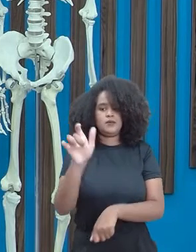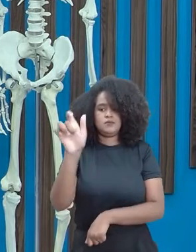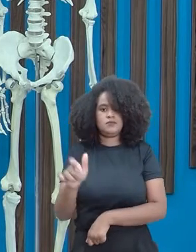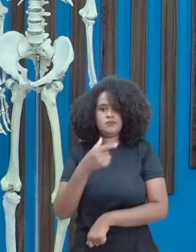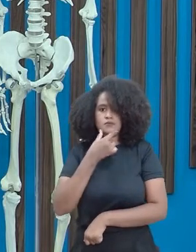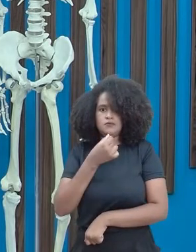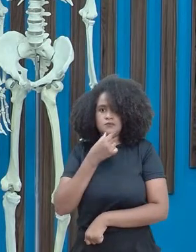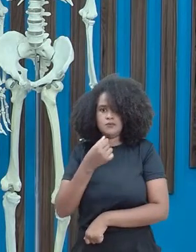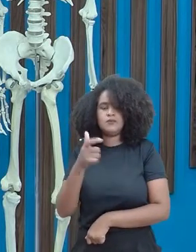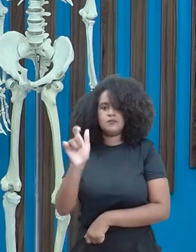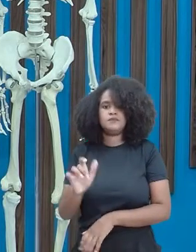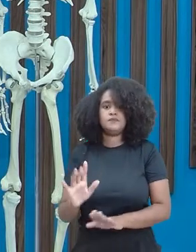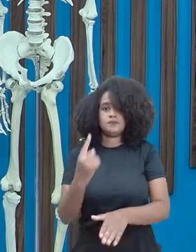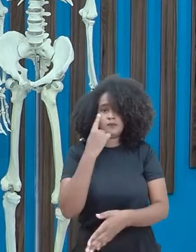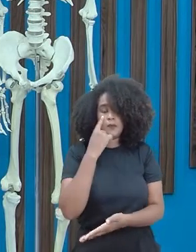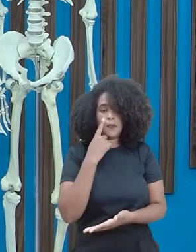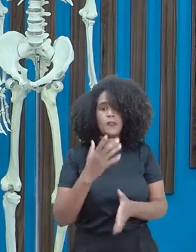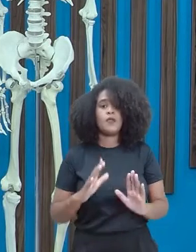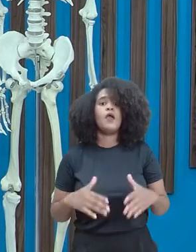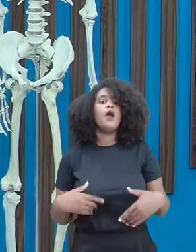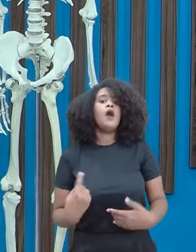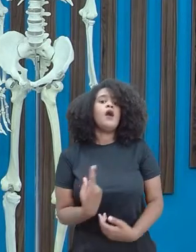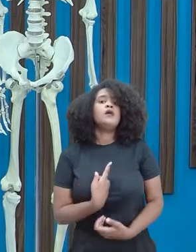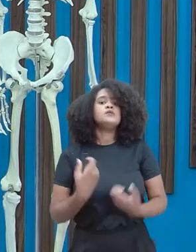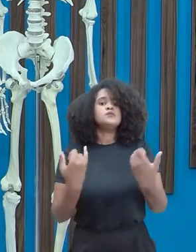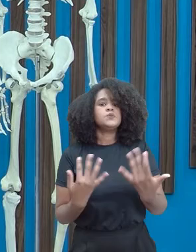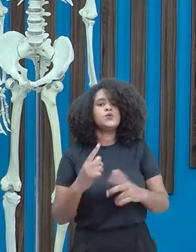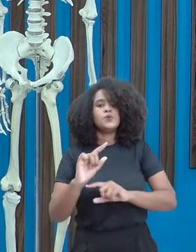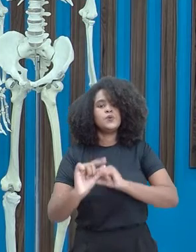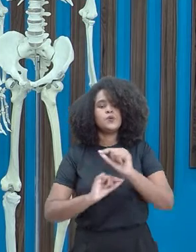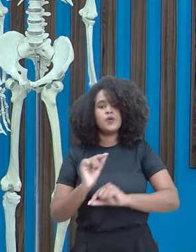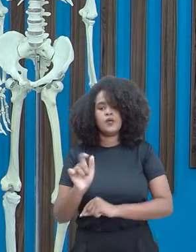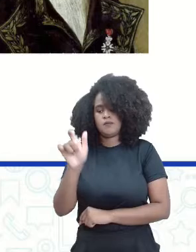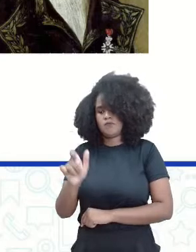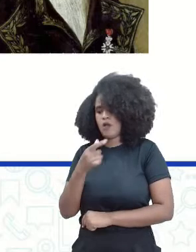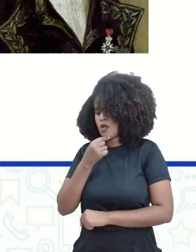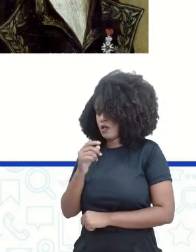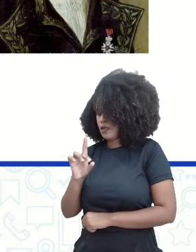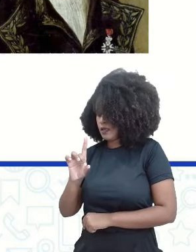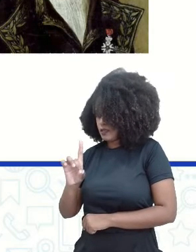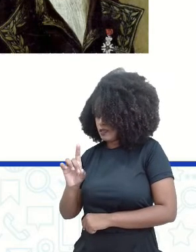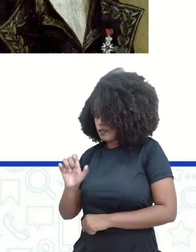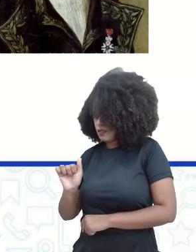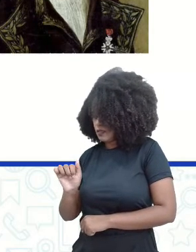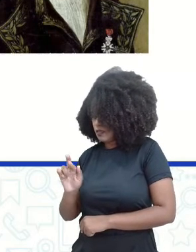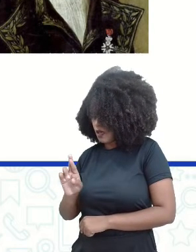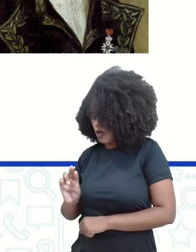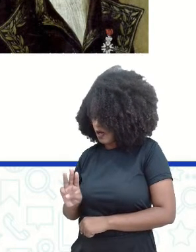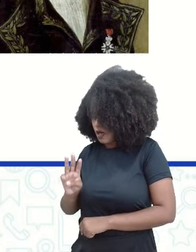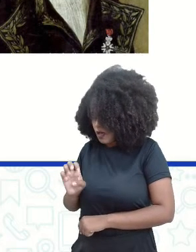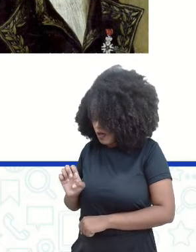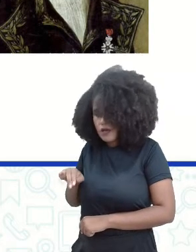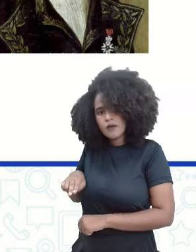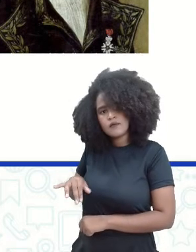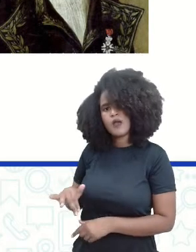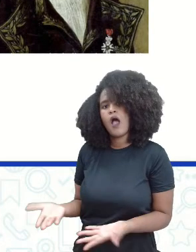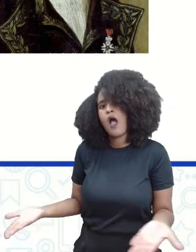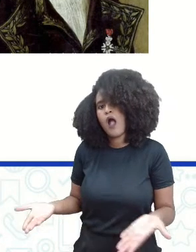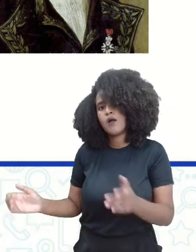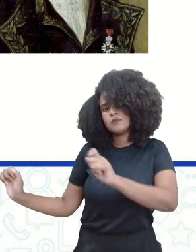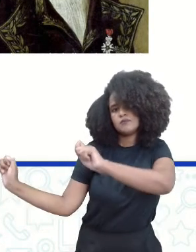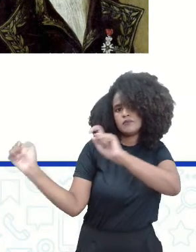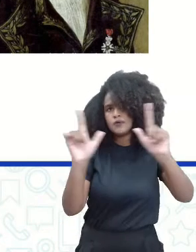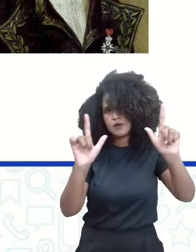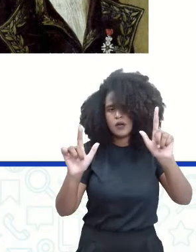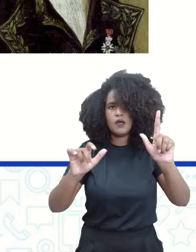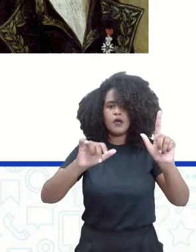mais exemplos. Mas estávamos falando de Charles Darwin. E aí aparece Jean-Baptiste